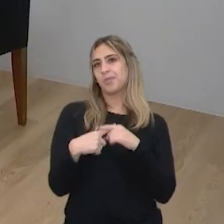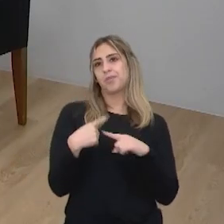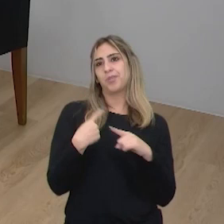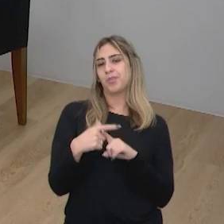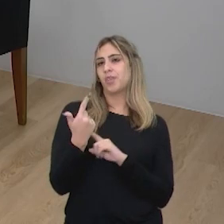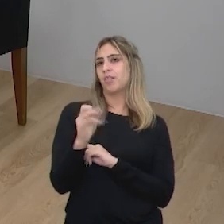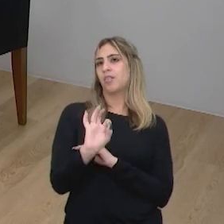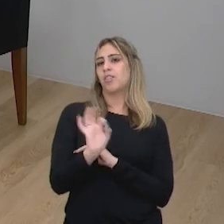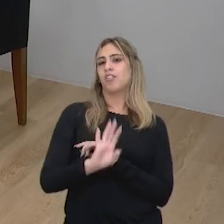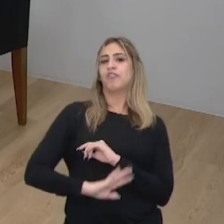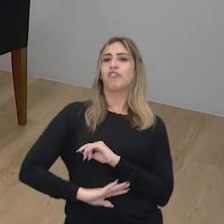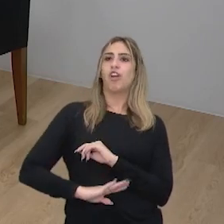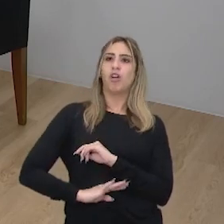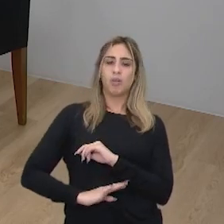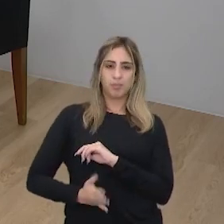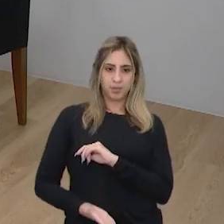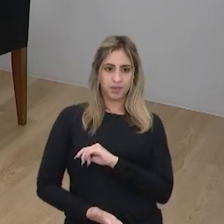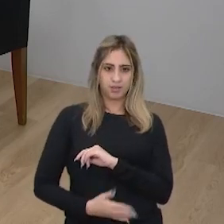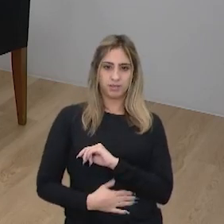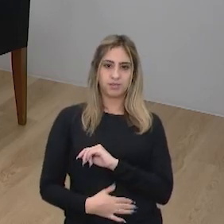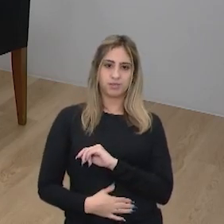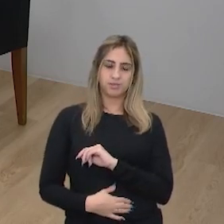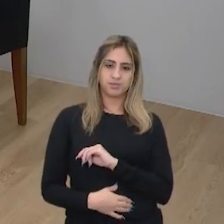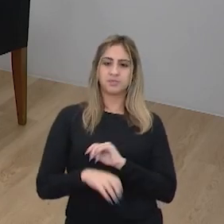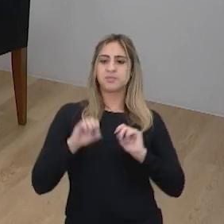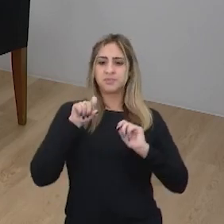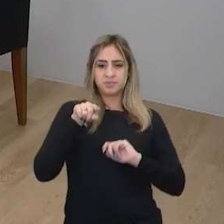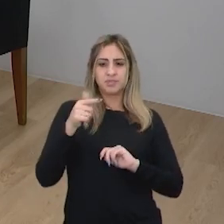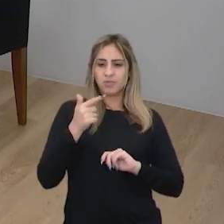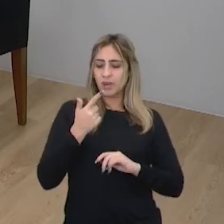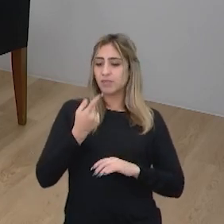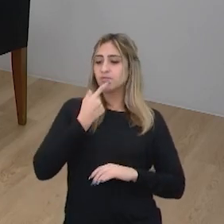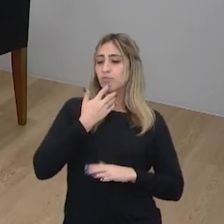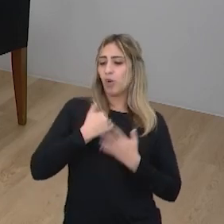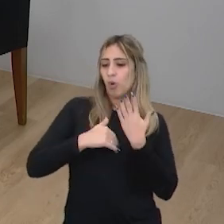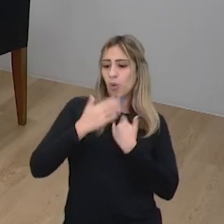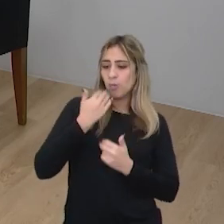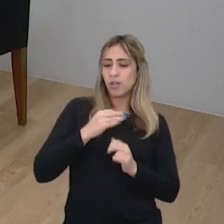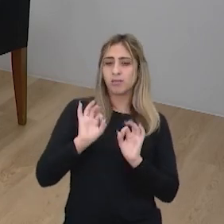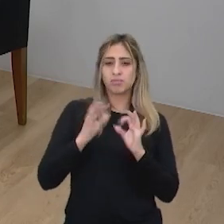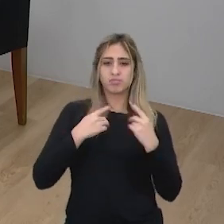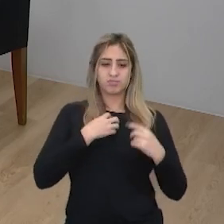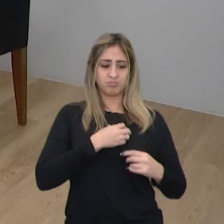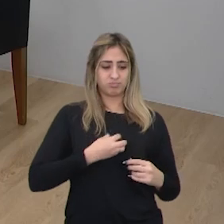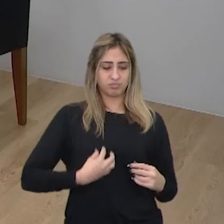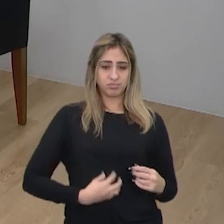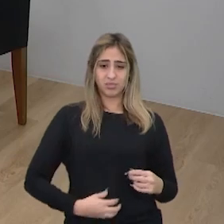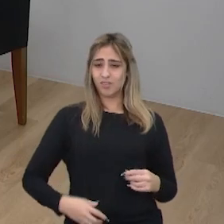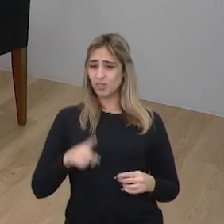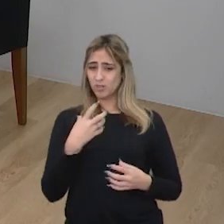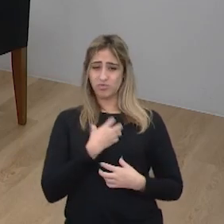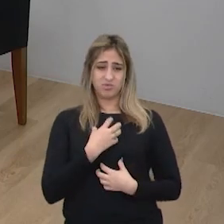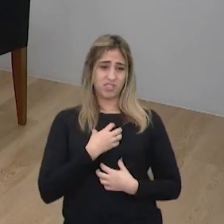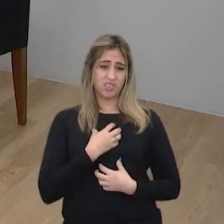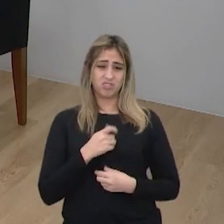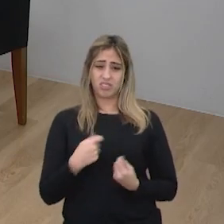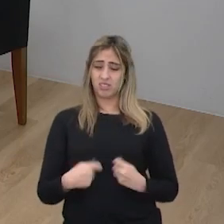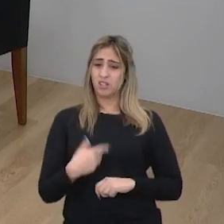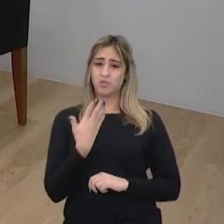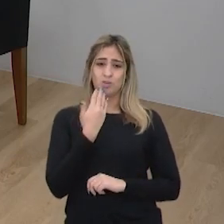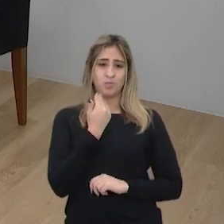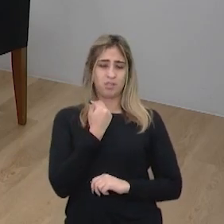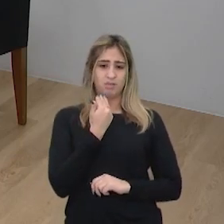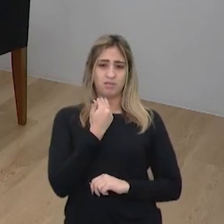com zero de fome. Porque se você não tá digerindo, então você não sente tanta necessidade de comer também, justamente,